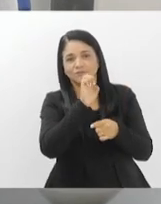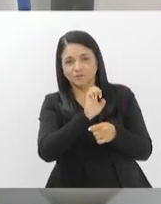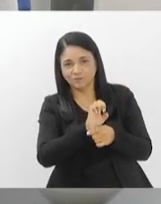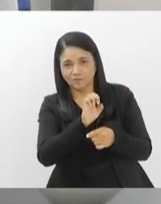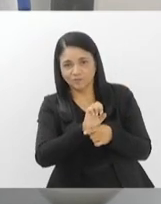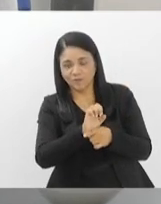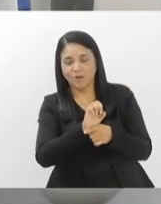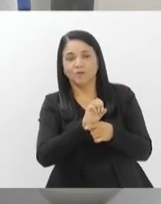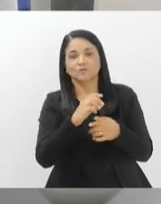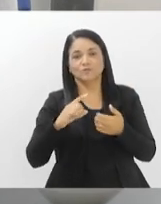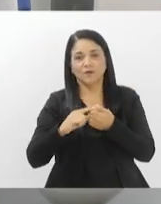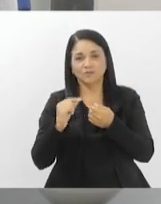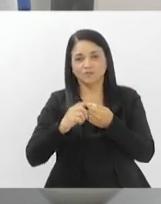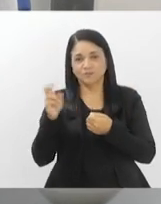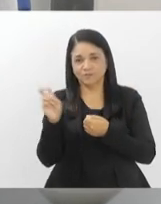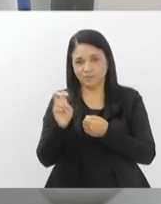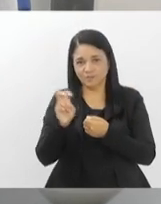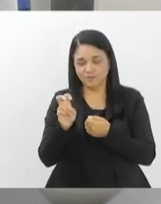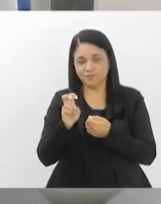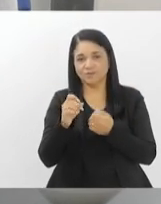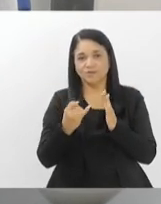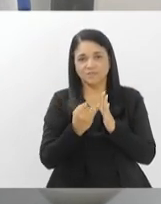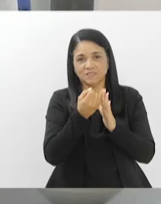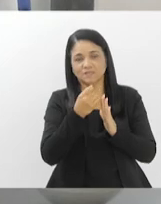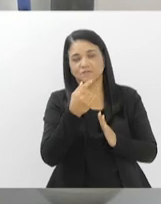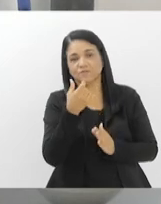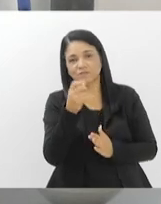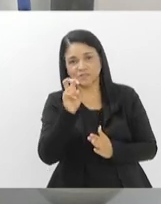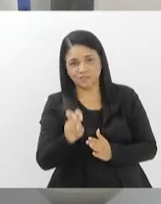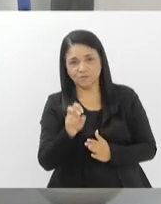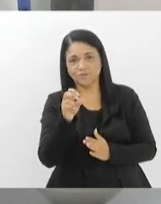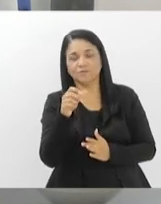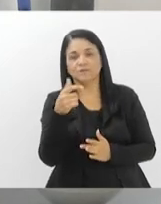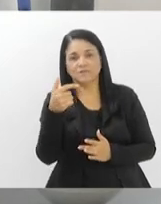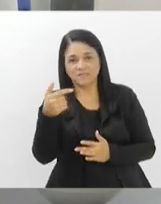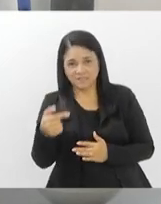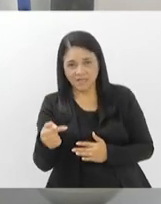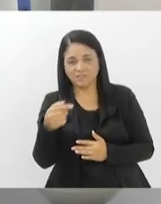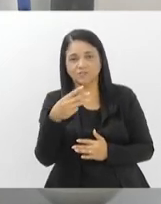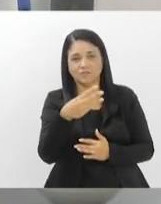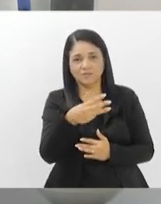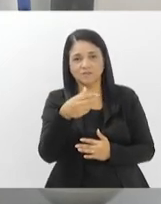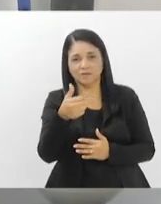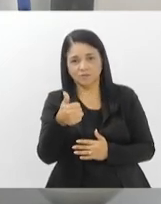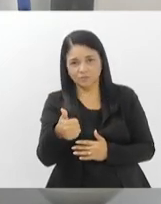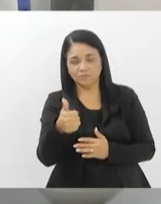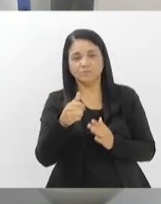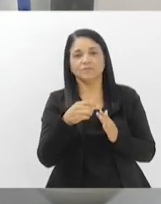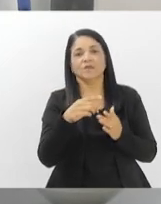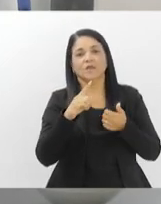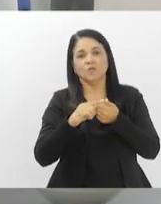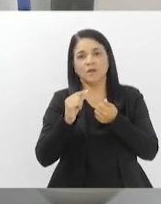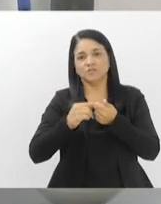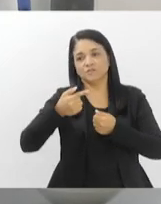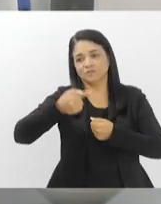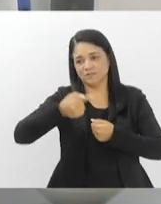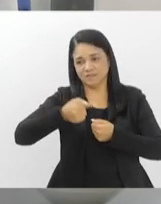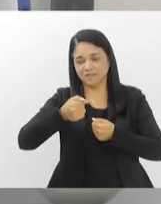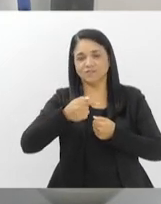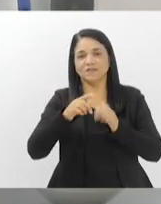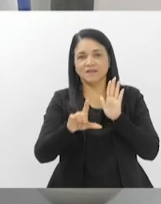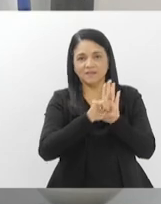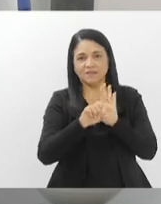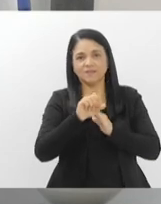o artigo 5º, incisos 5, 7 e 31 e o artigo 7º da Lei